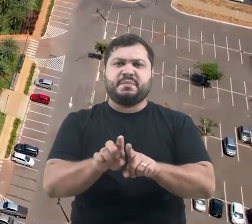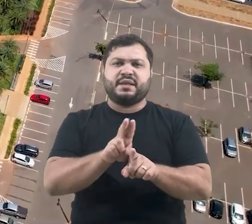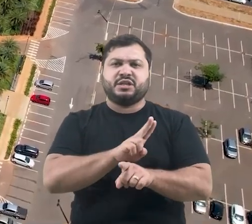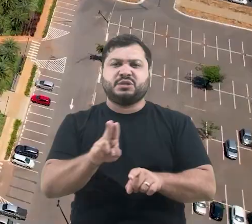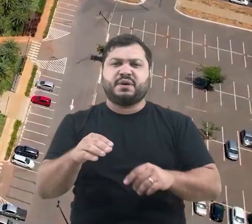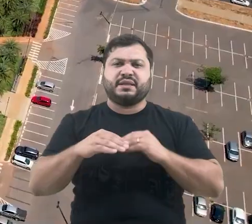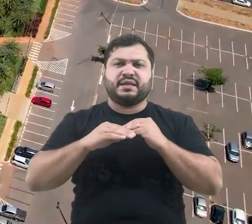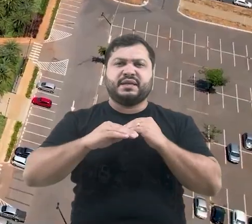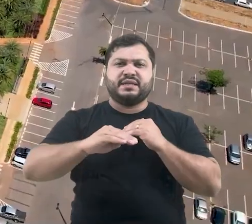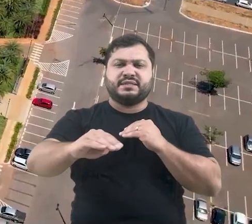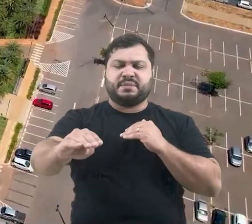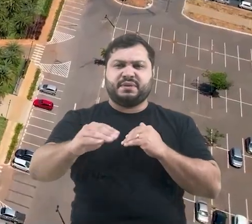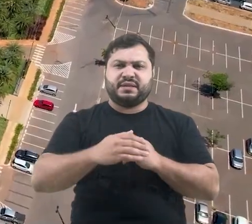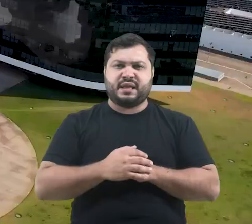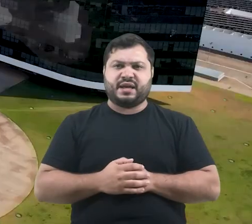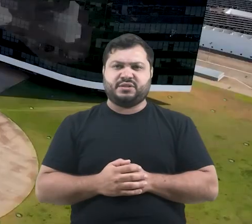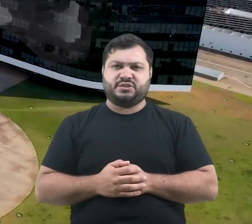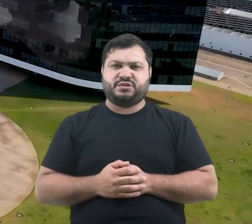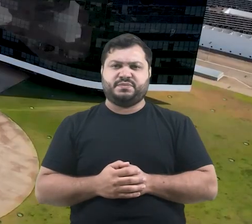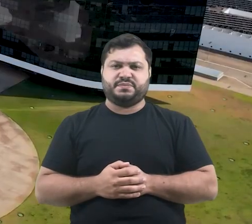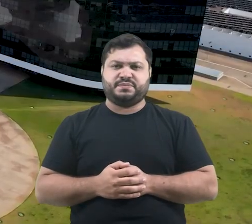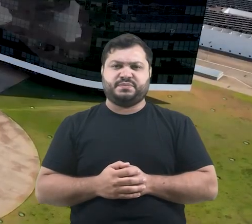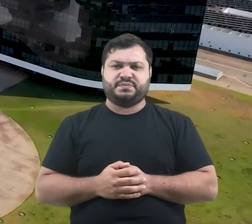mas também da chamada estabilidade.